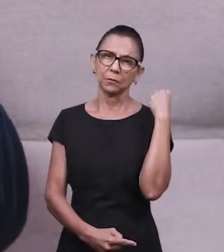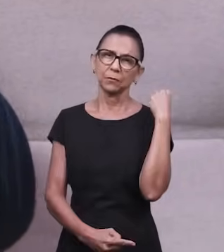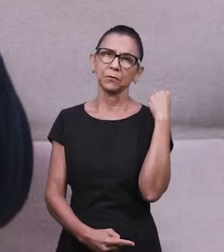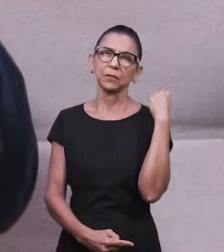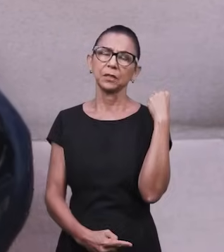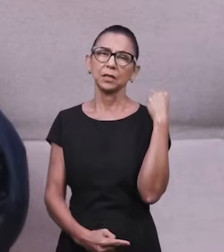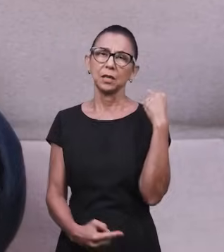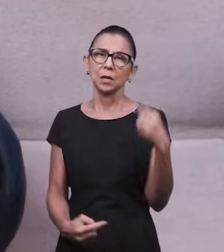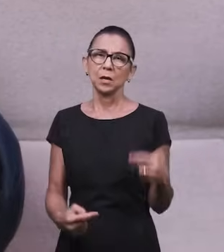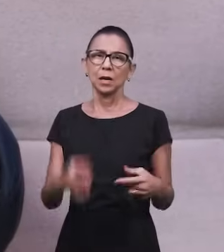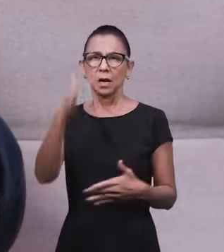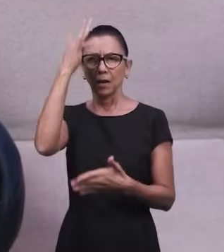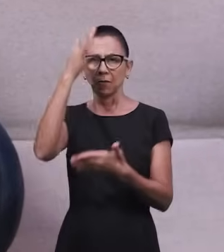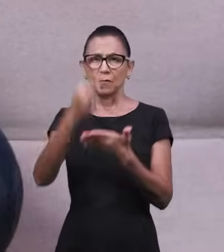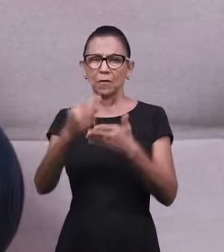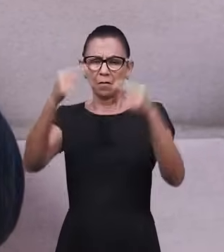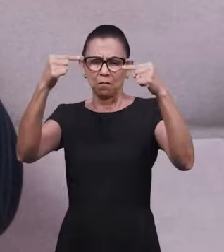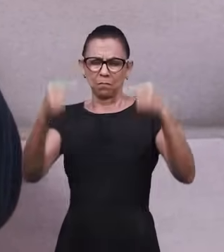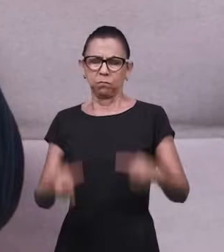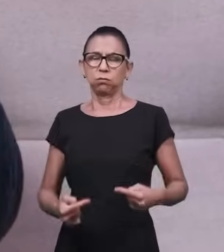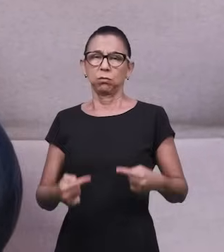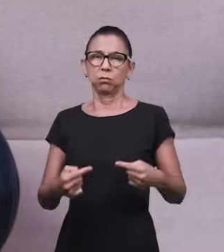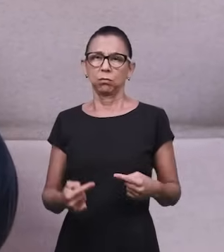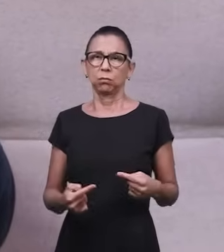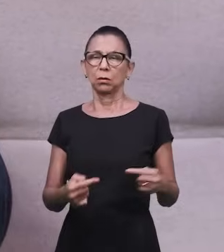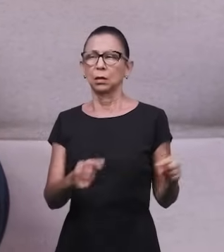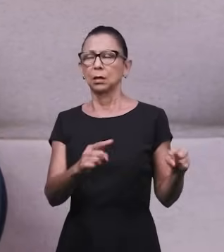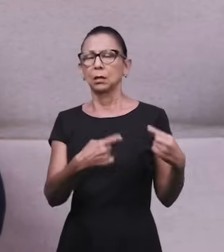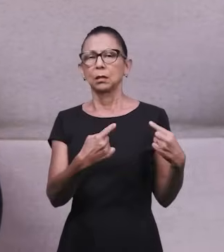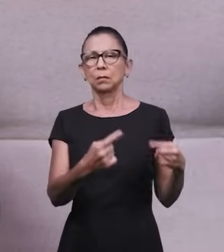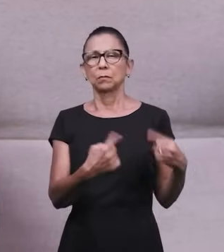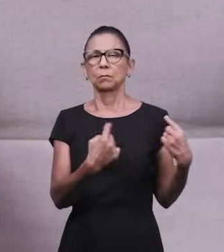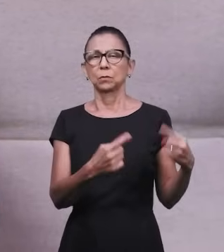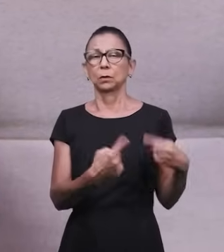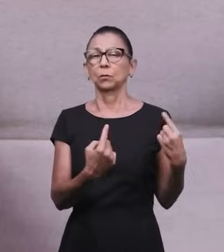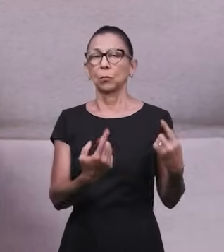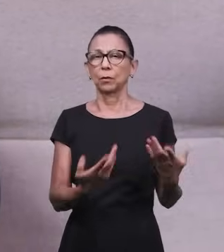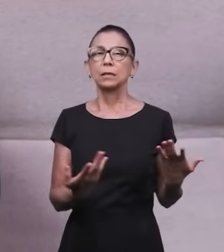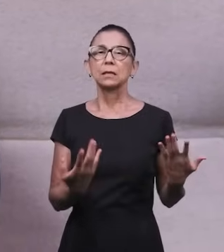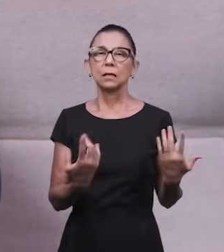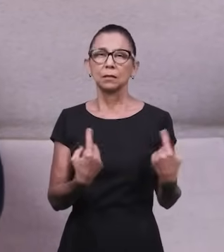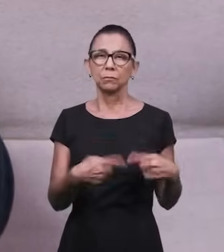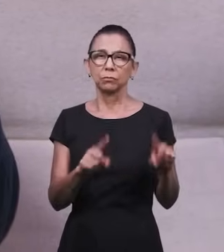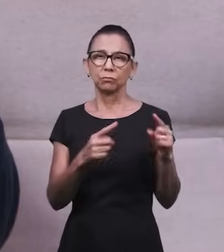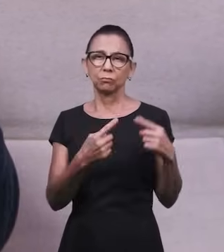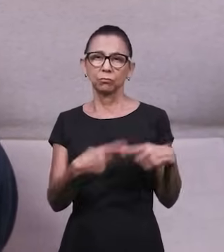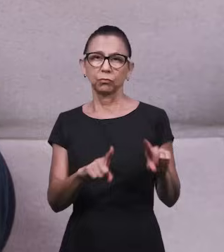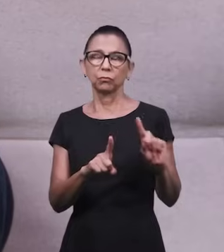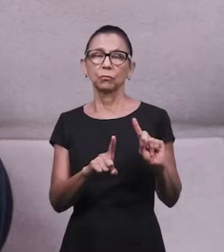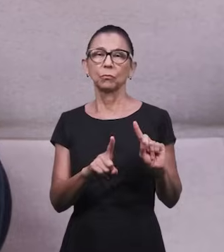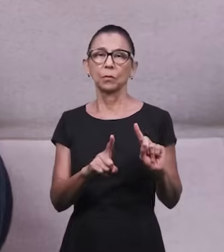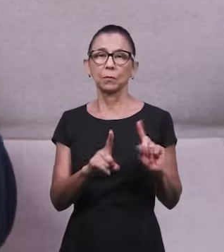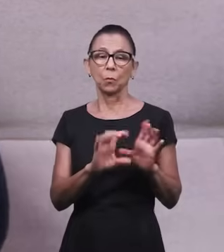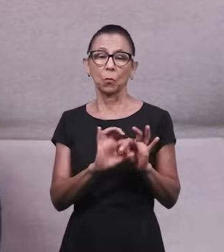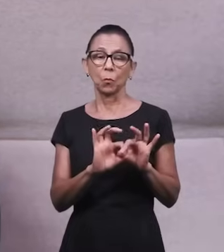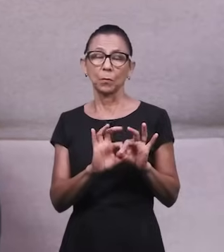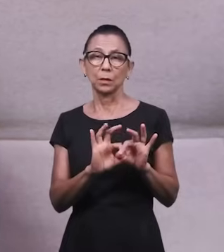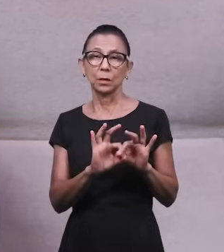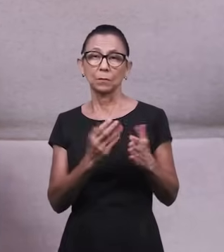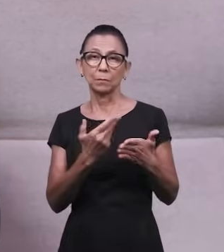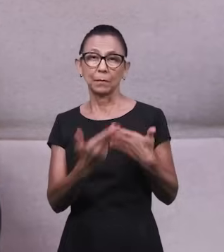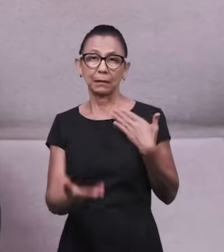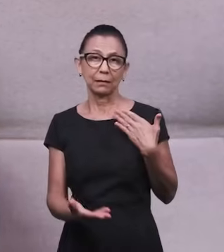A oposição à fé, tudo aquilo que vem para atingir a comunhão. Há muitas dificuldades. Há um